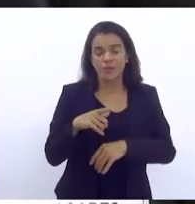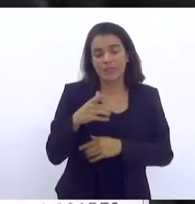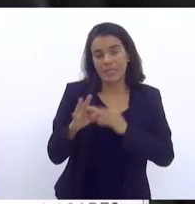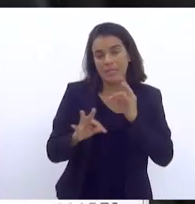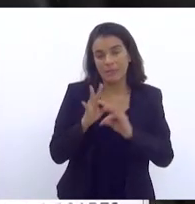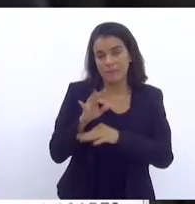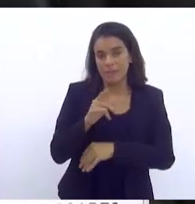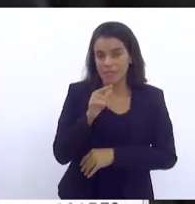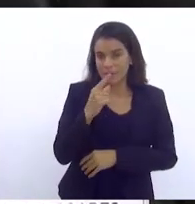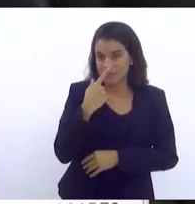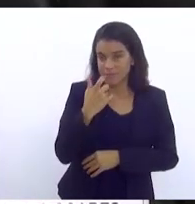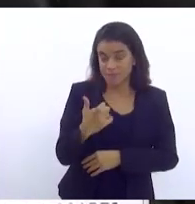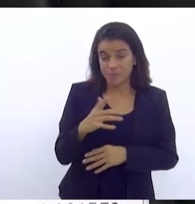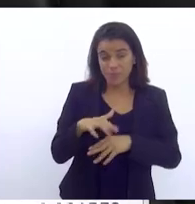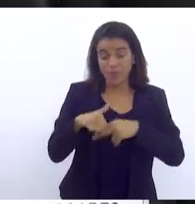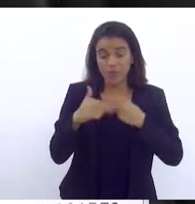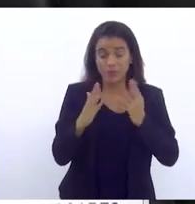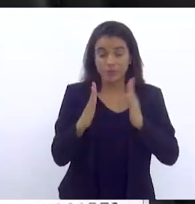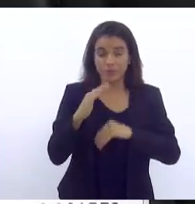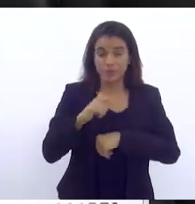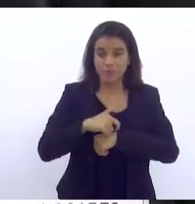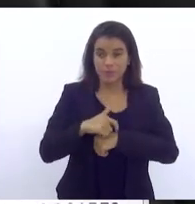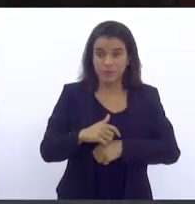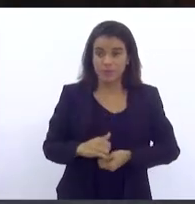basicamente isso até por causa do